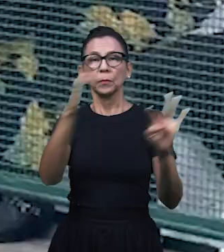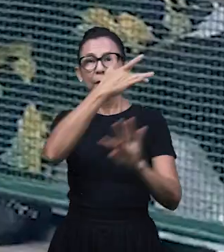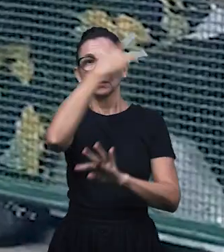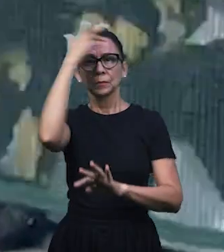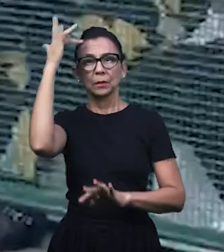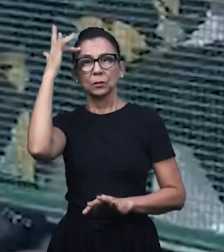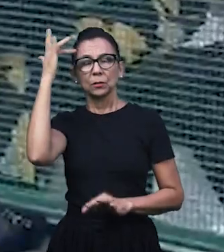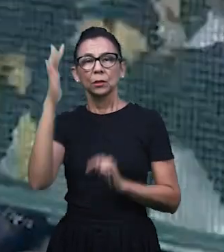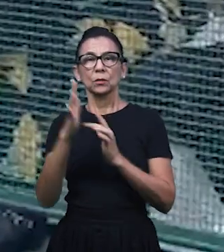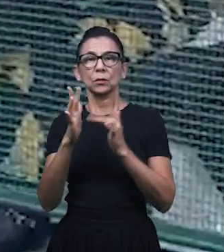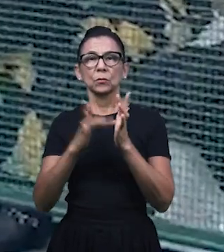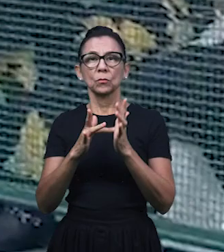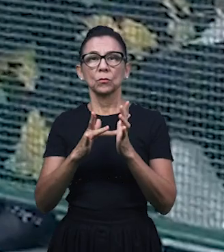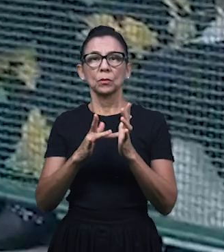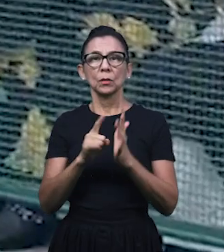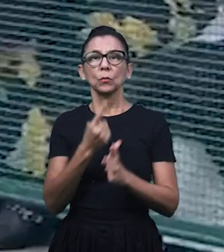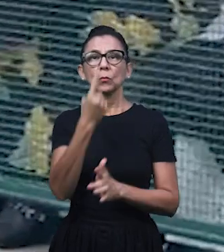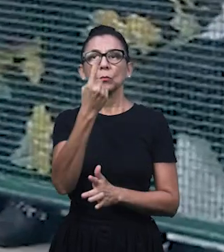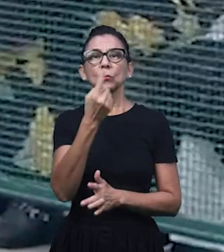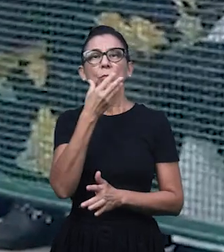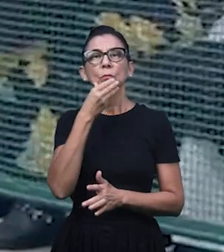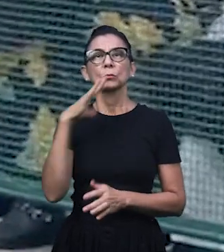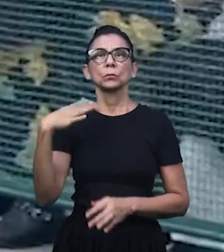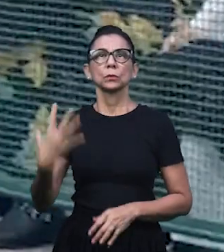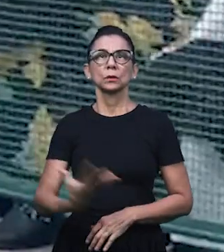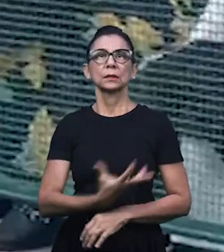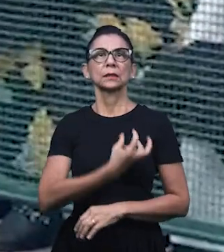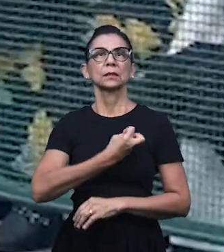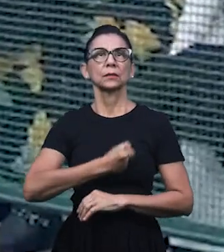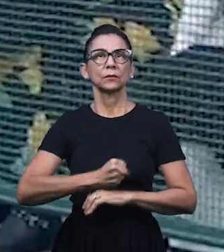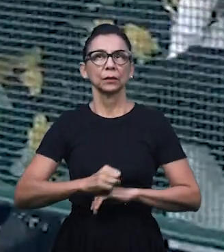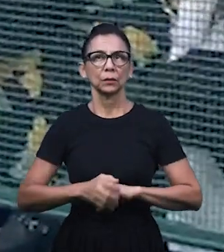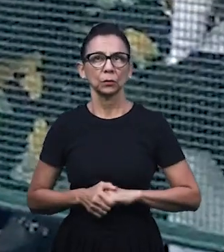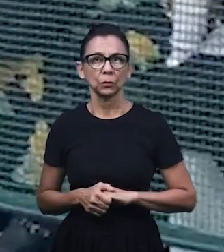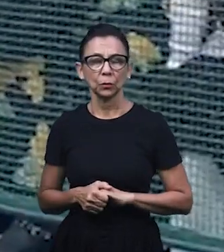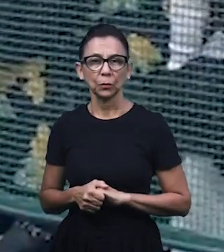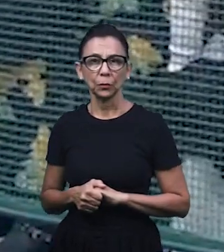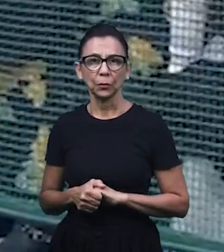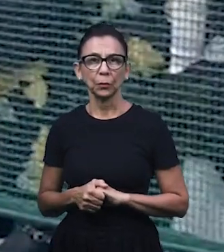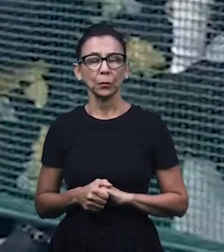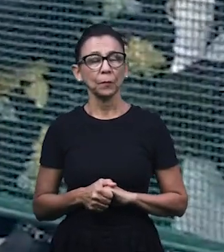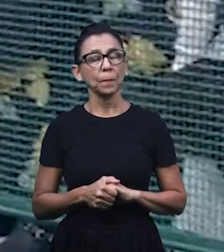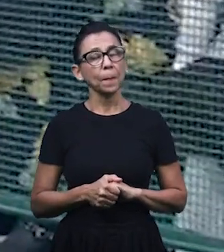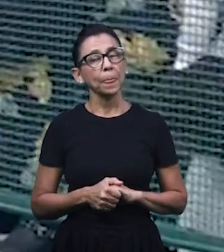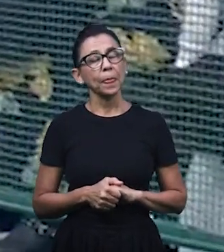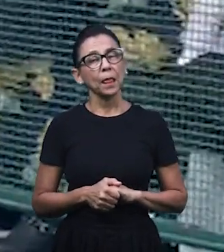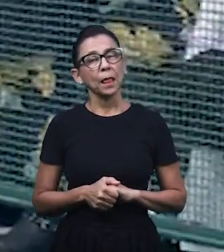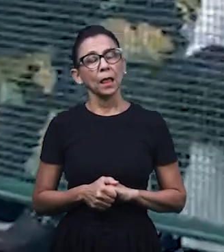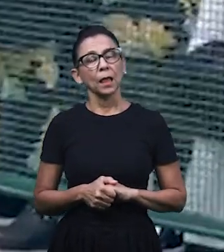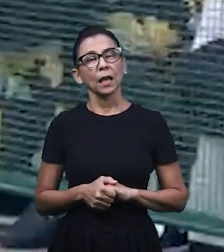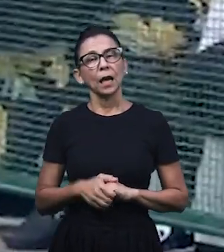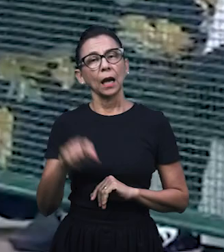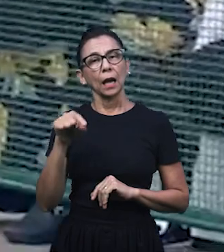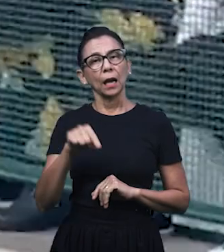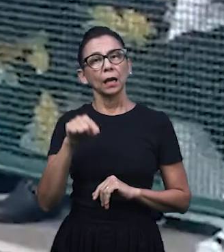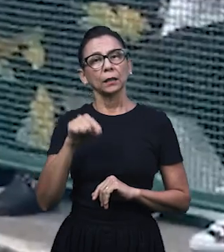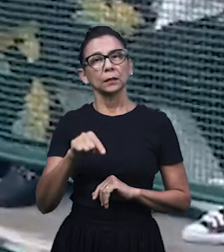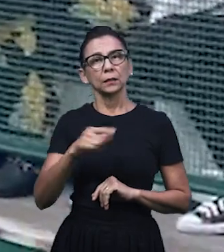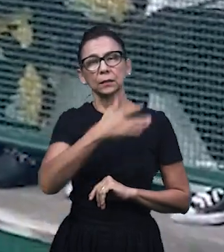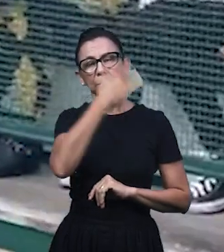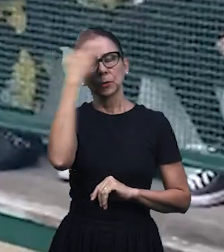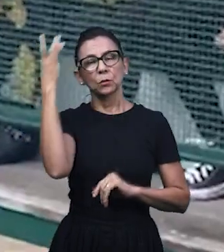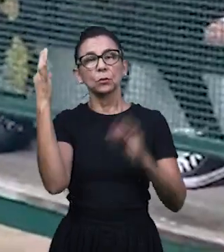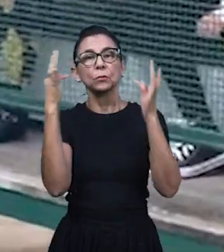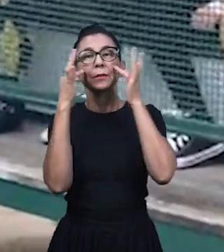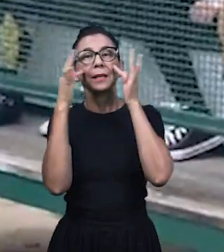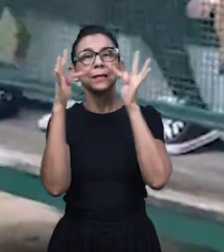Salvador. E resumidamente, o batismo é um testemunho público diante da igreja